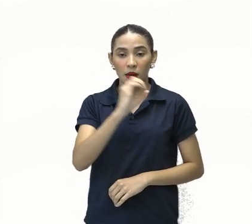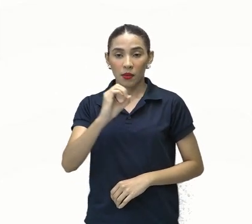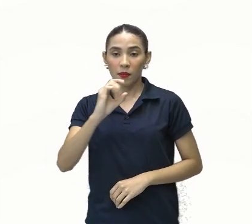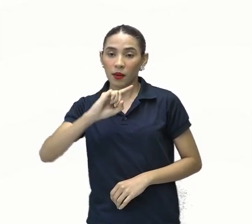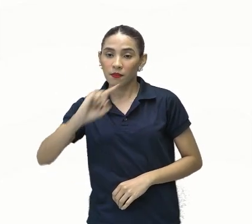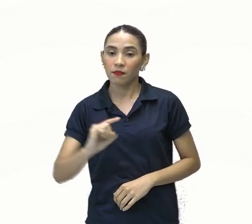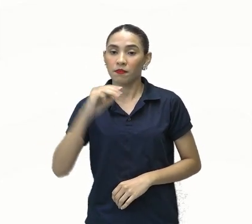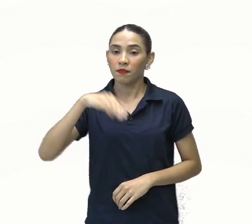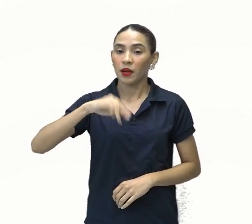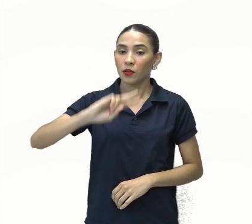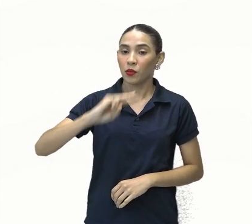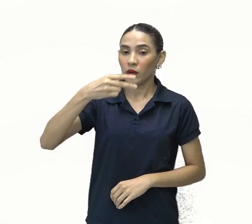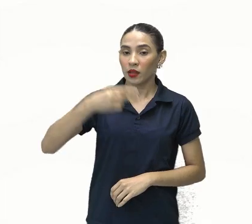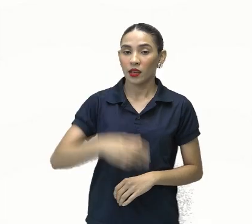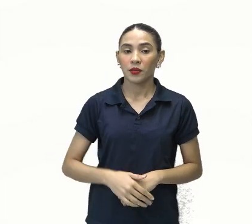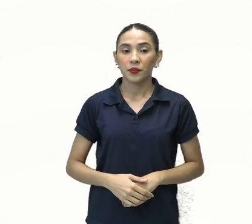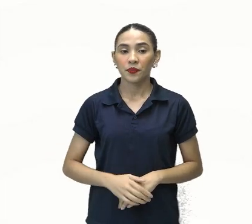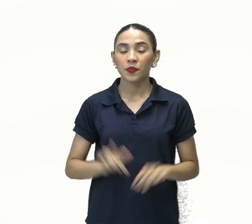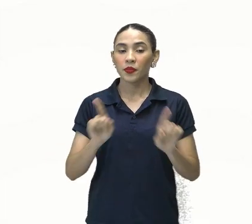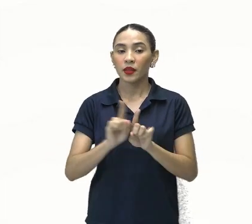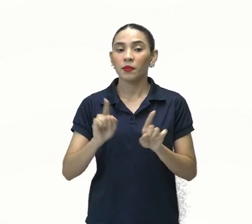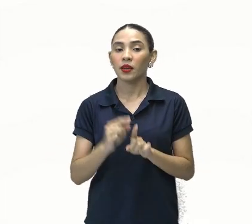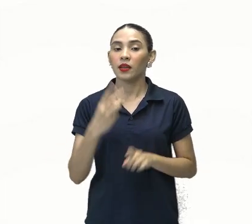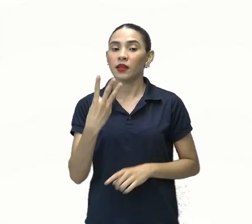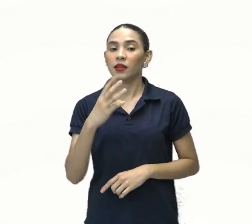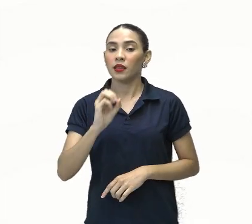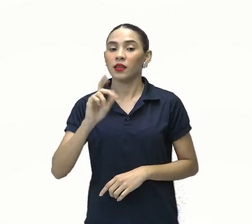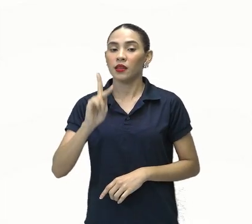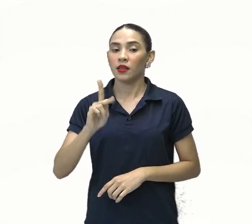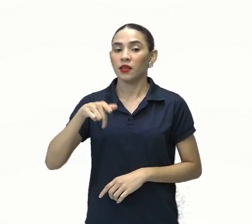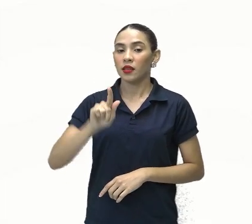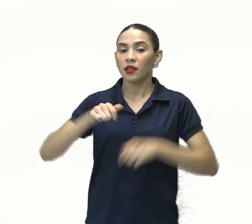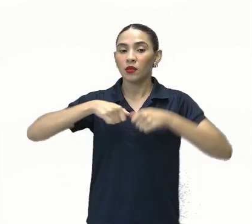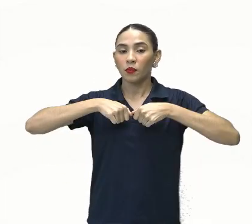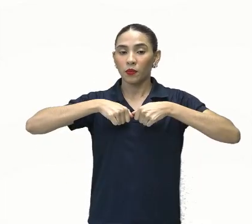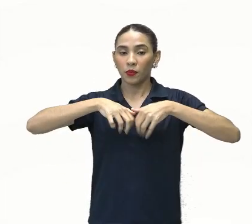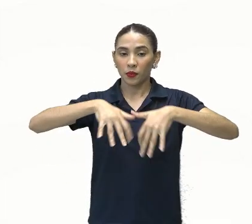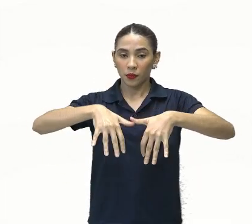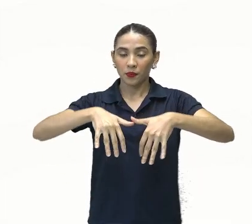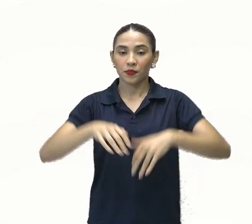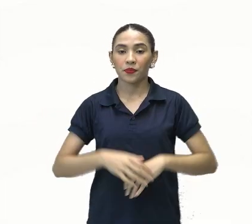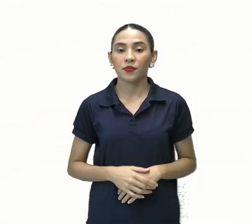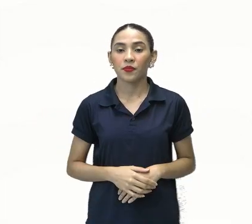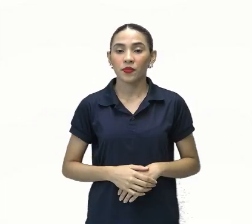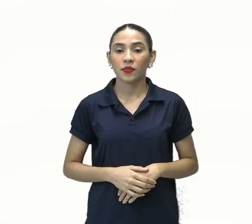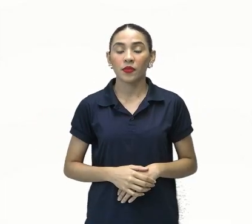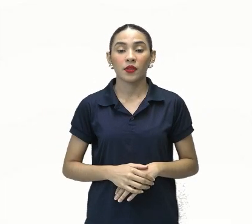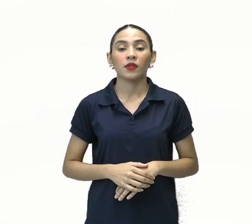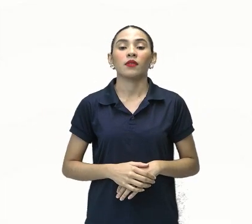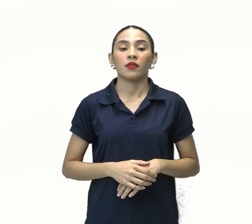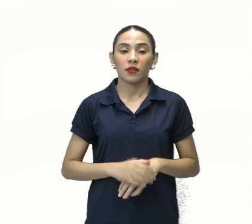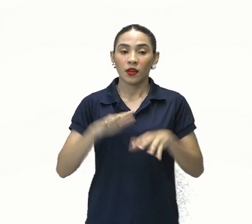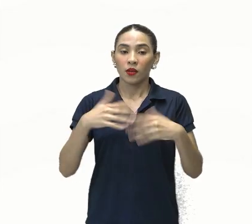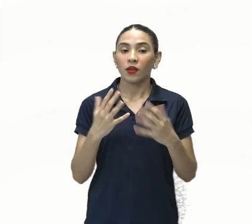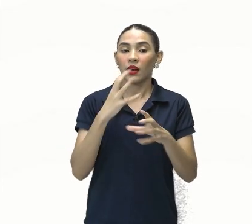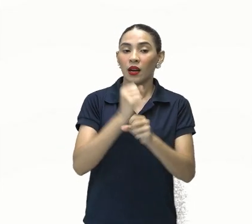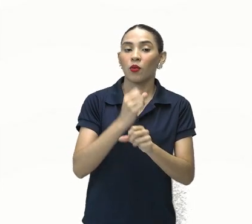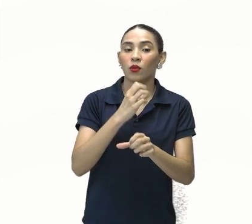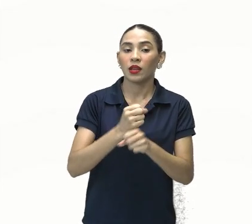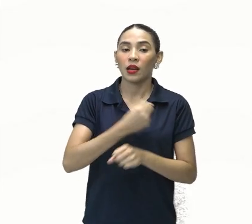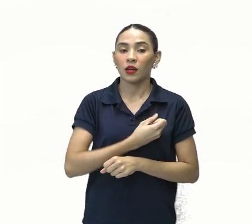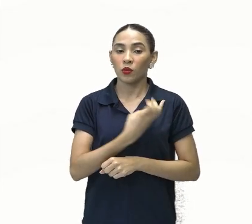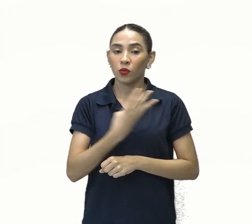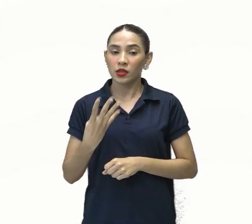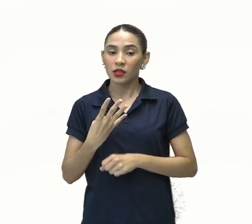quadrados e 30 quilos de fertilizante. Vamos calcular a quantidade